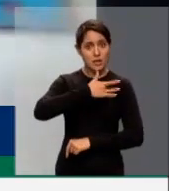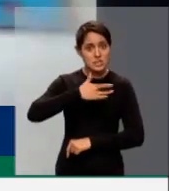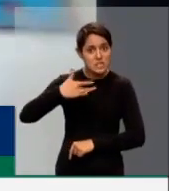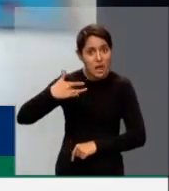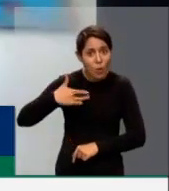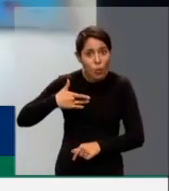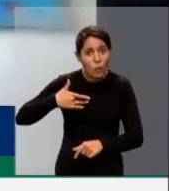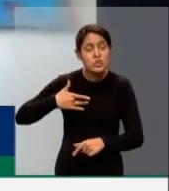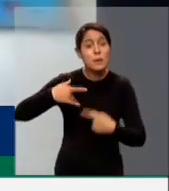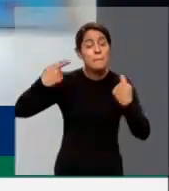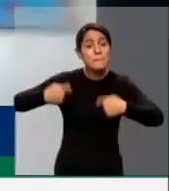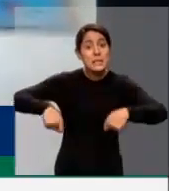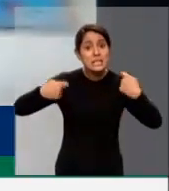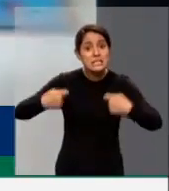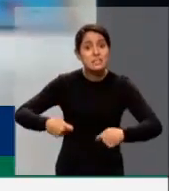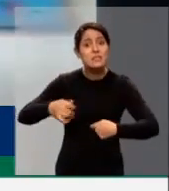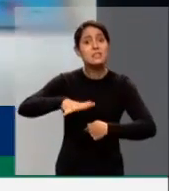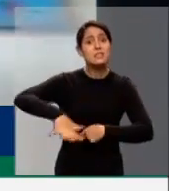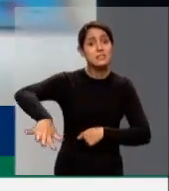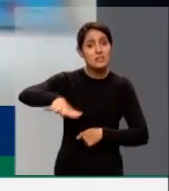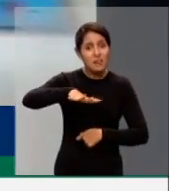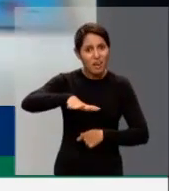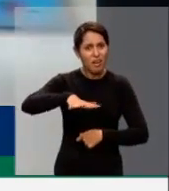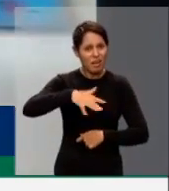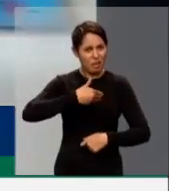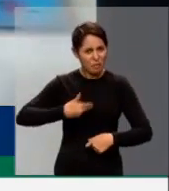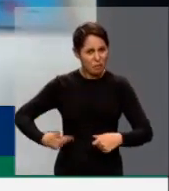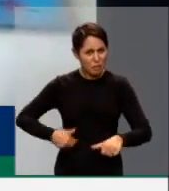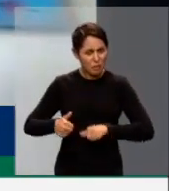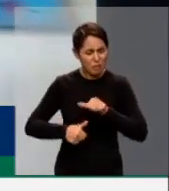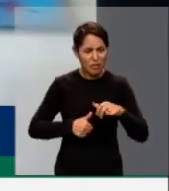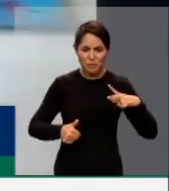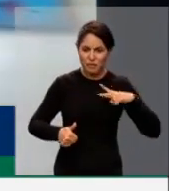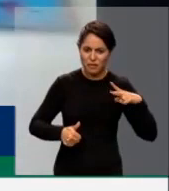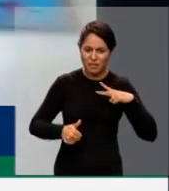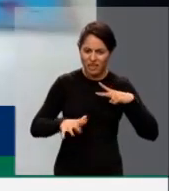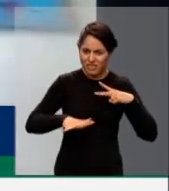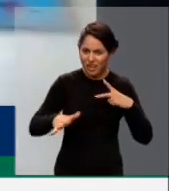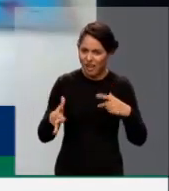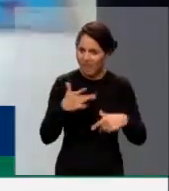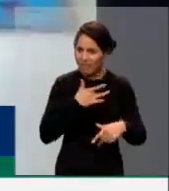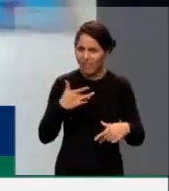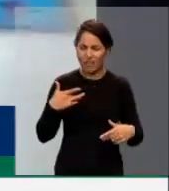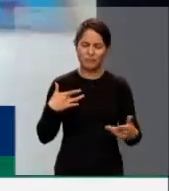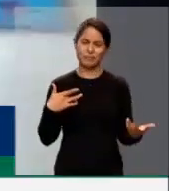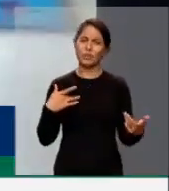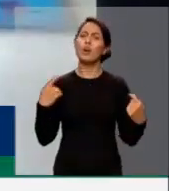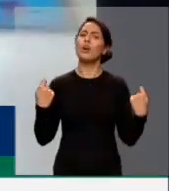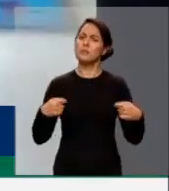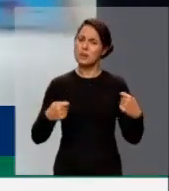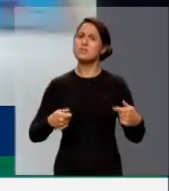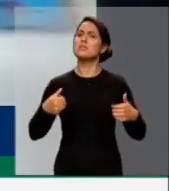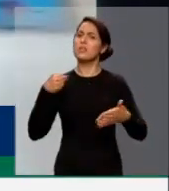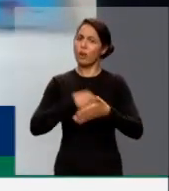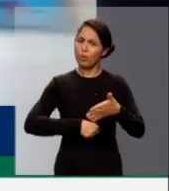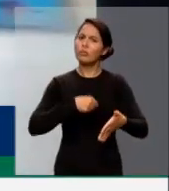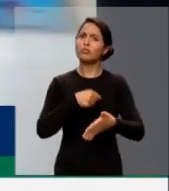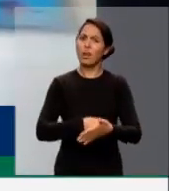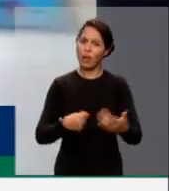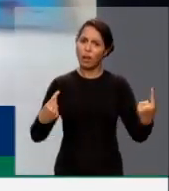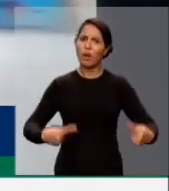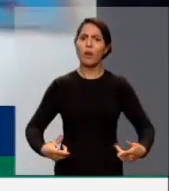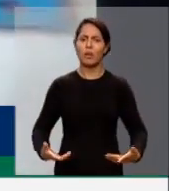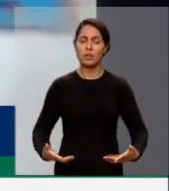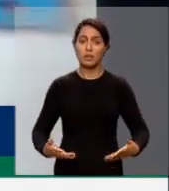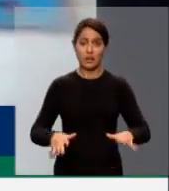da privatização da atenção primária em saúde, que recentemente, né, foi uma questão bastante, né, colocada